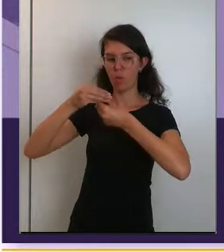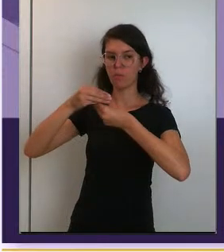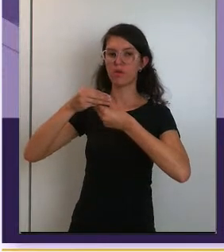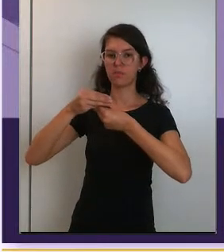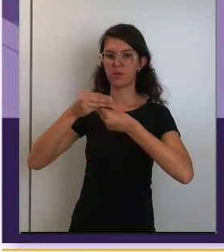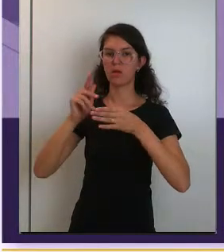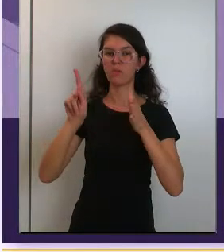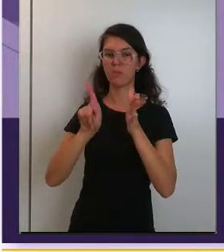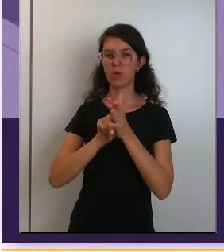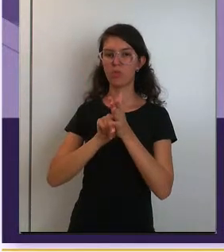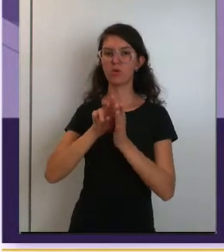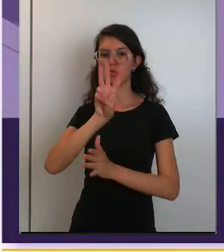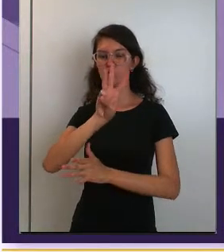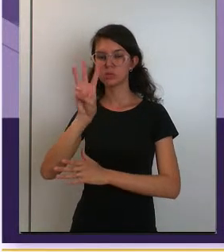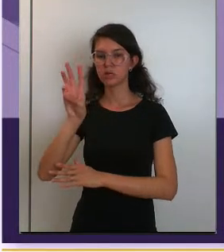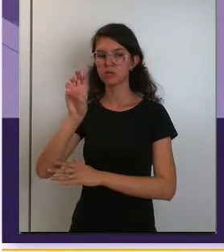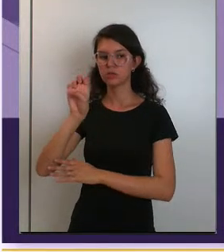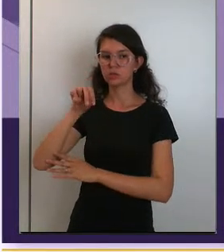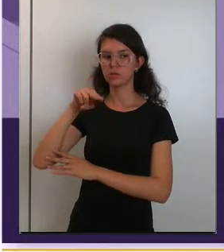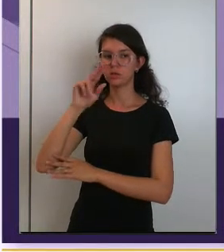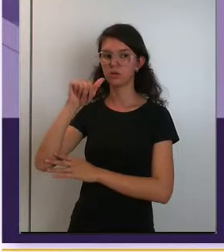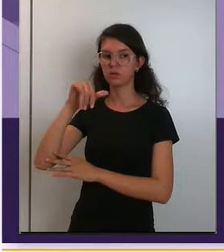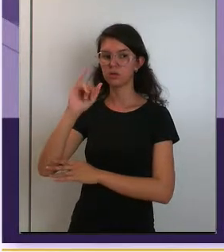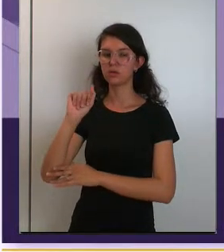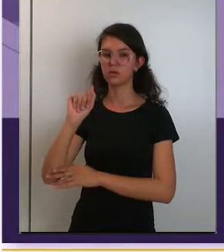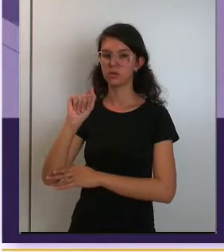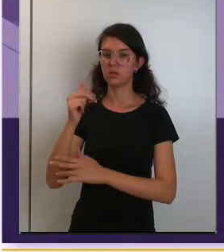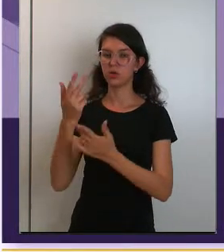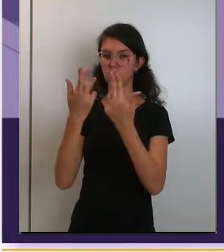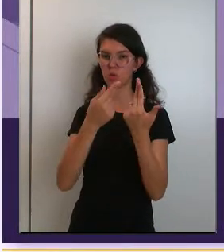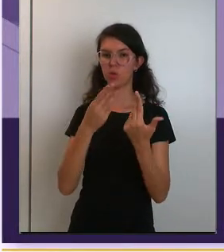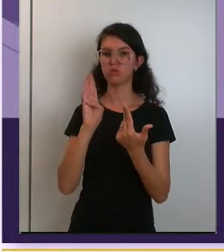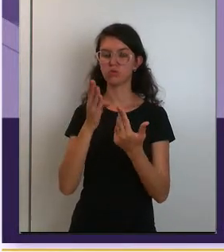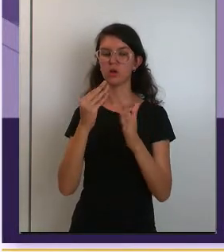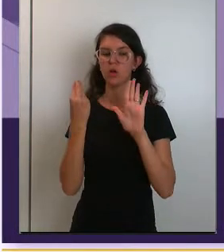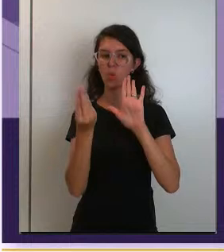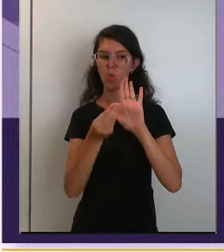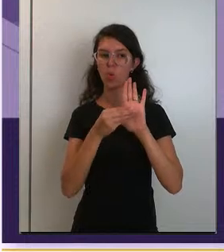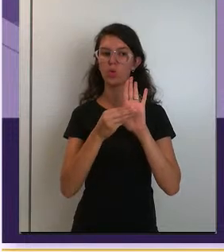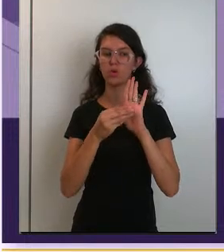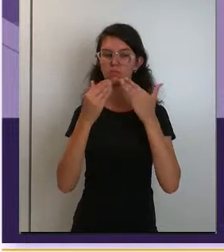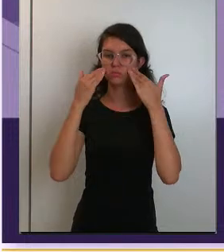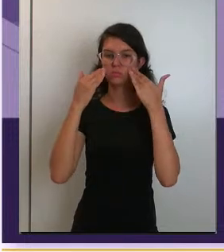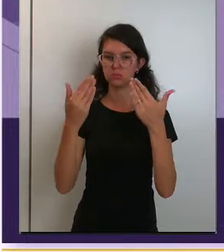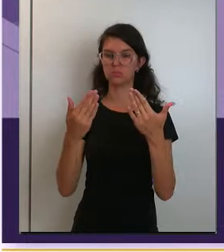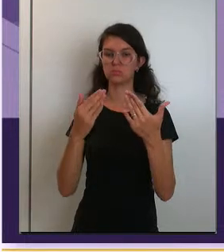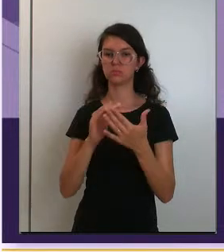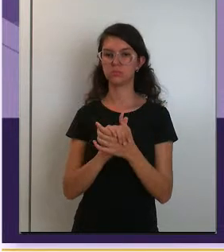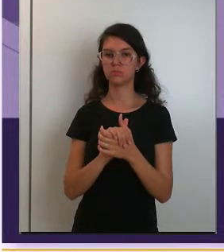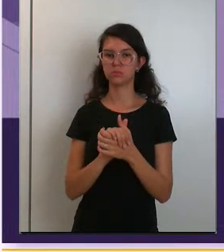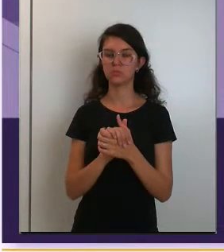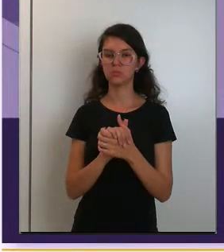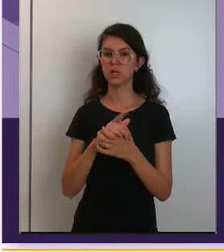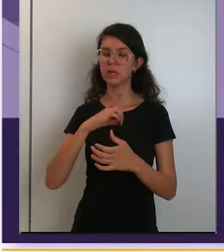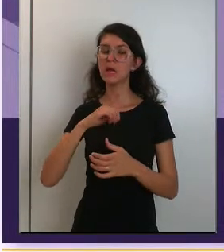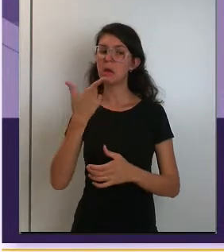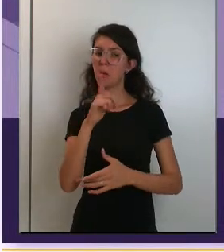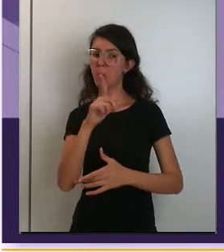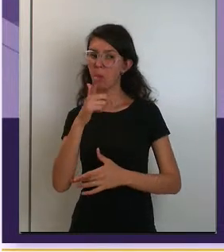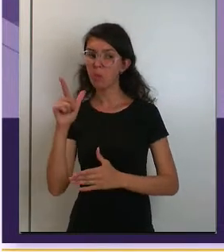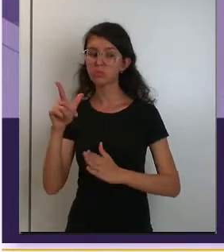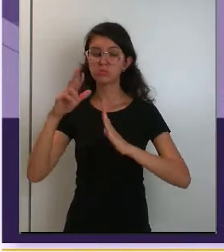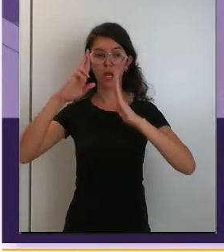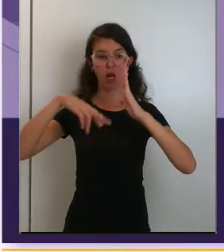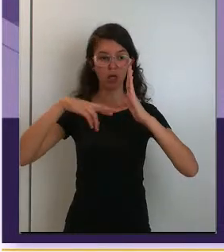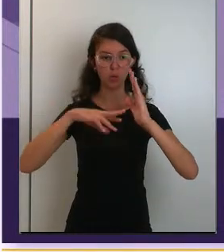site do Enane, conforme eu coloquei na apresentação. Temos lá todos esses relatórios, muitos outros relatórios também,